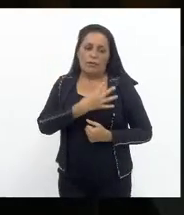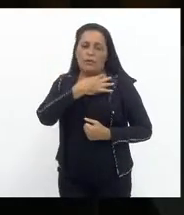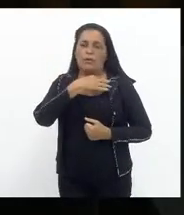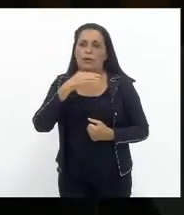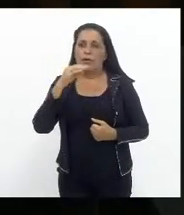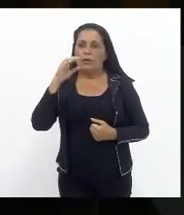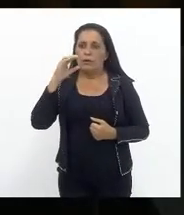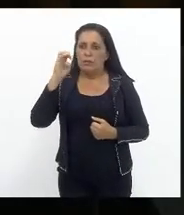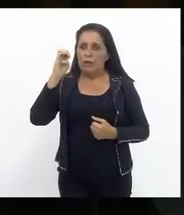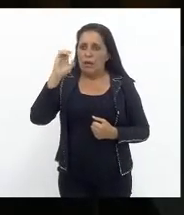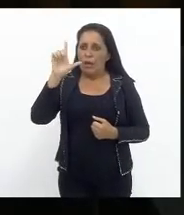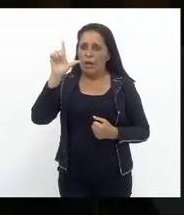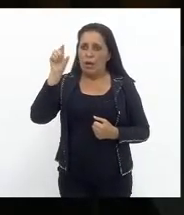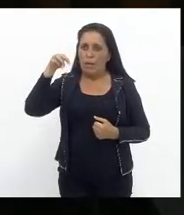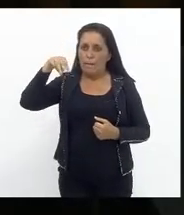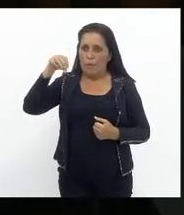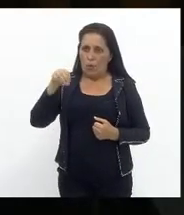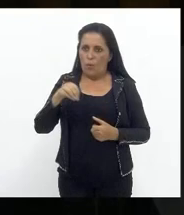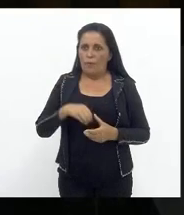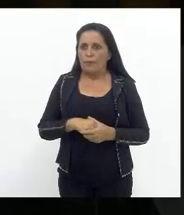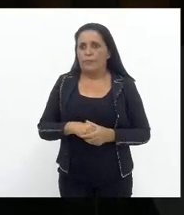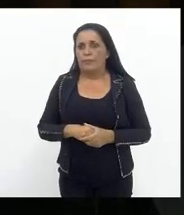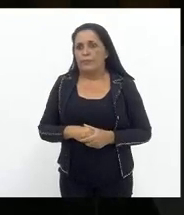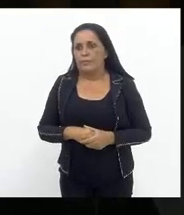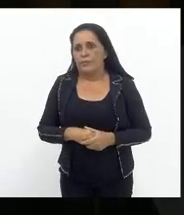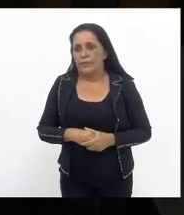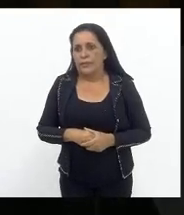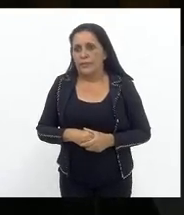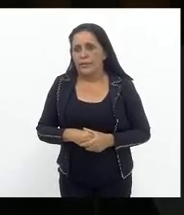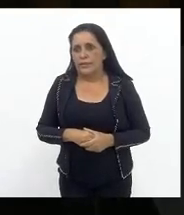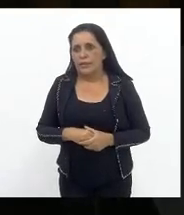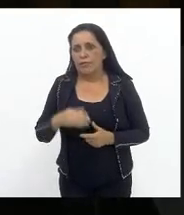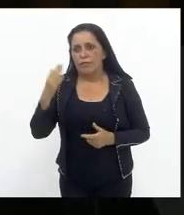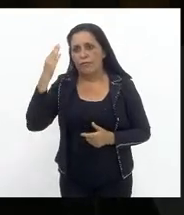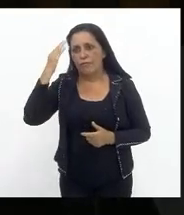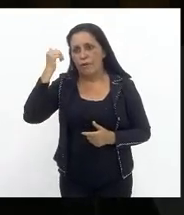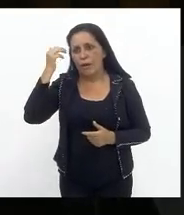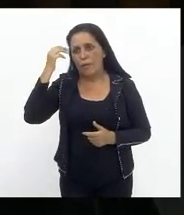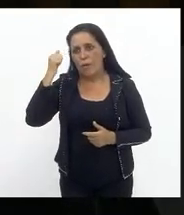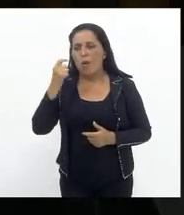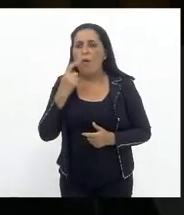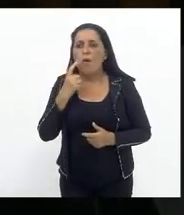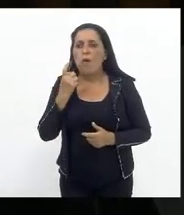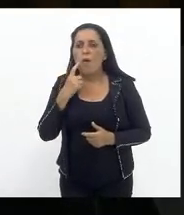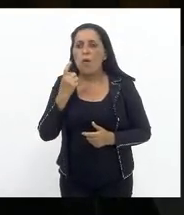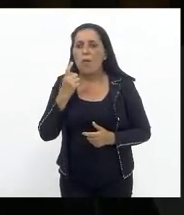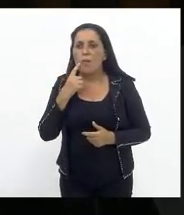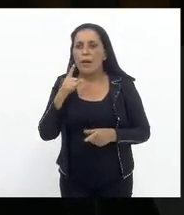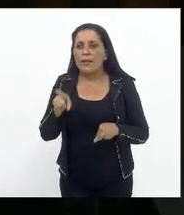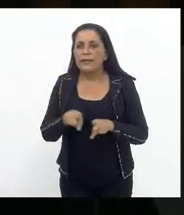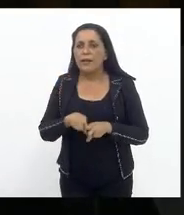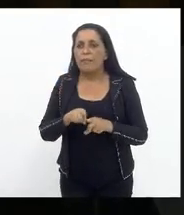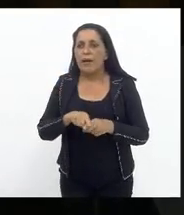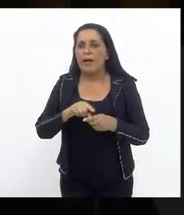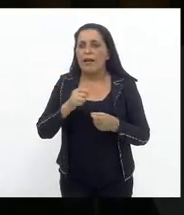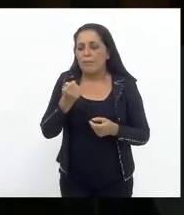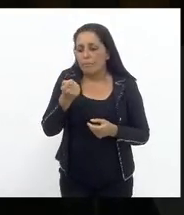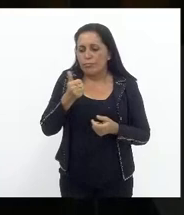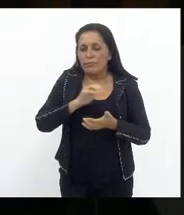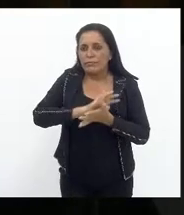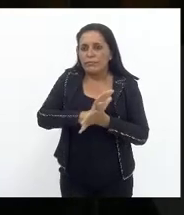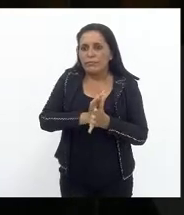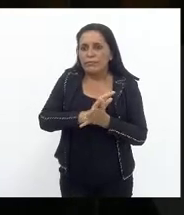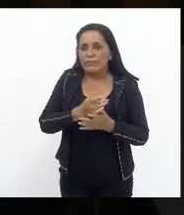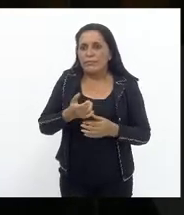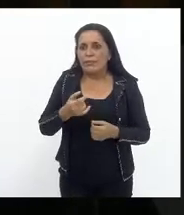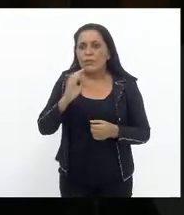Tio Elmo da bala Juquinha, uma bala amarela do Dompsa, da Paçoca. Aquele que